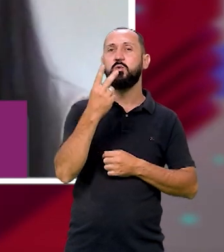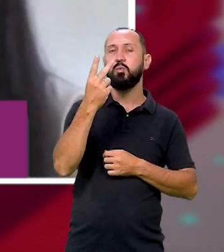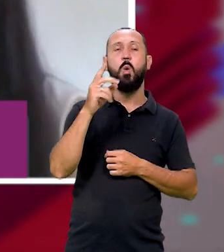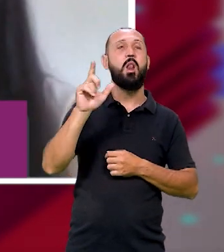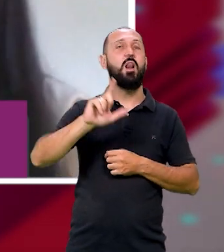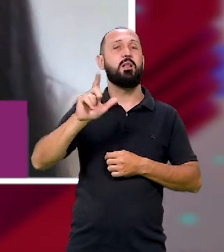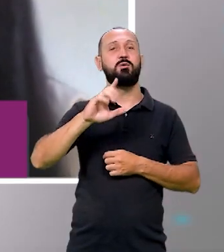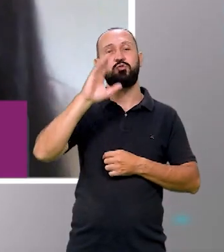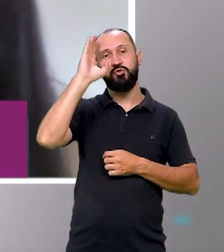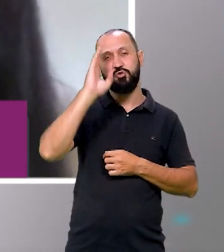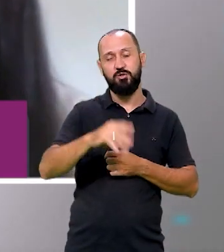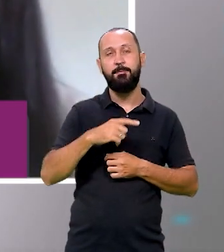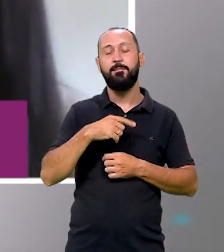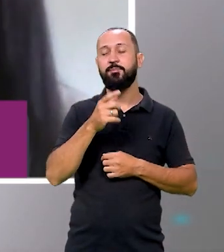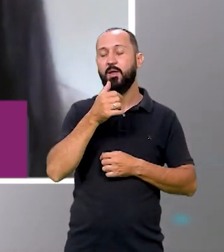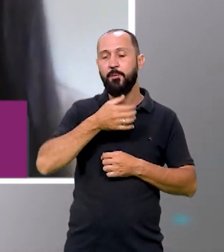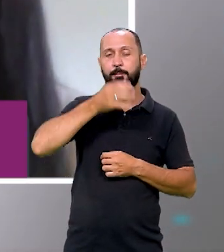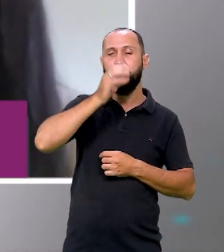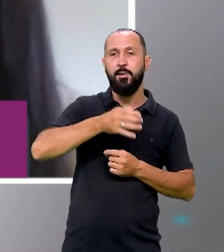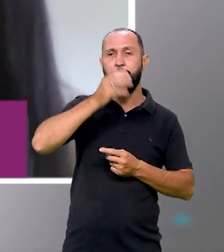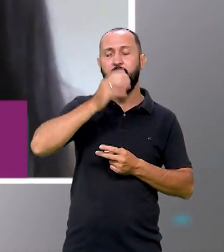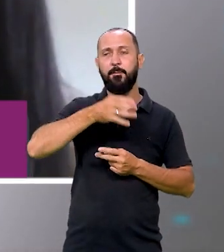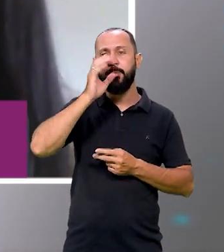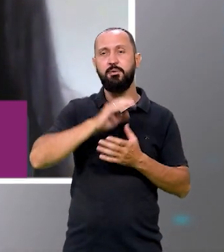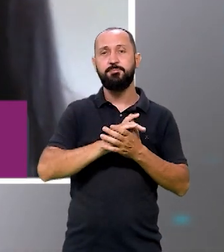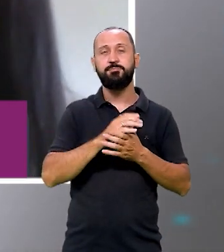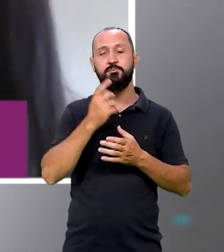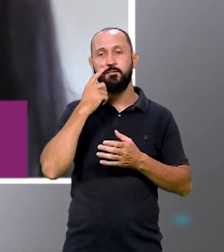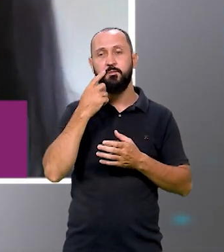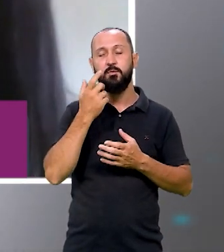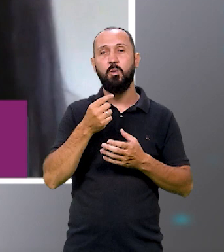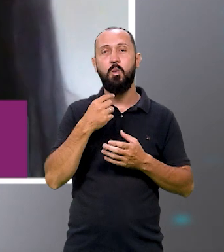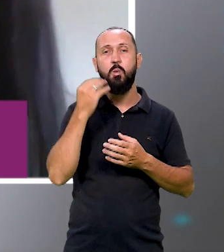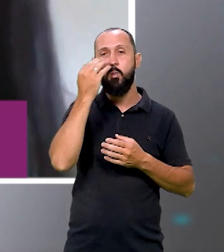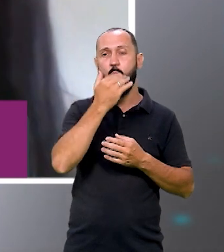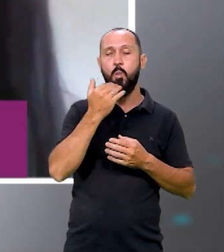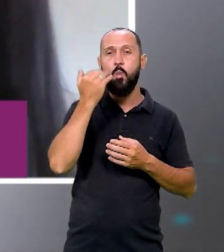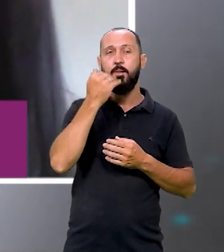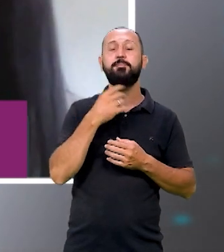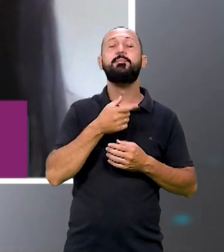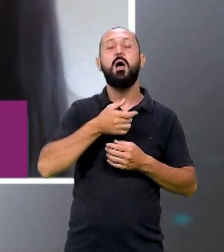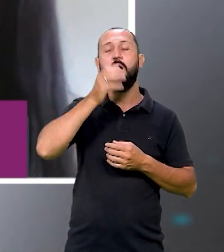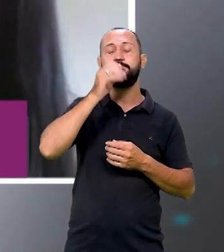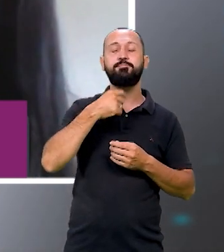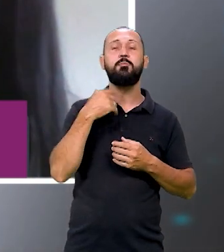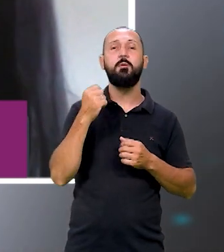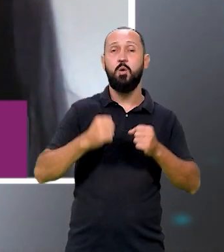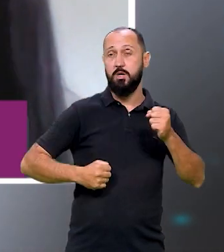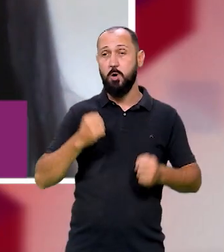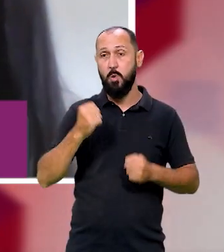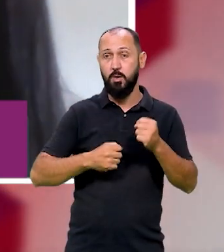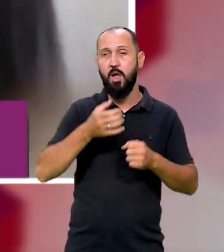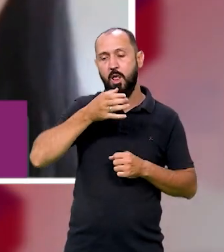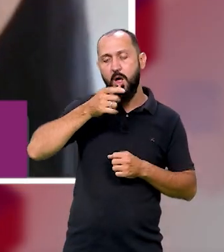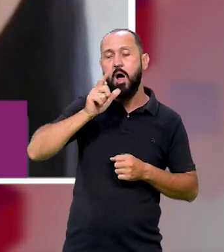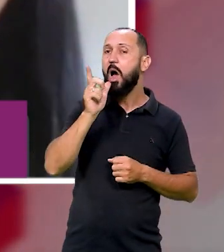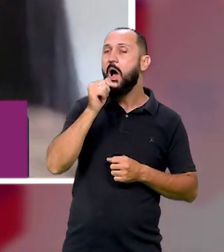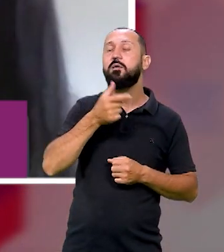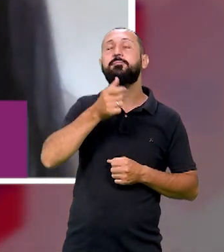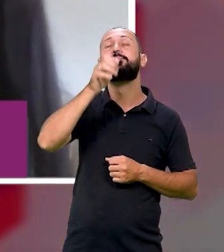tomar 2 litros de uma vez, mas pequenos goles, ou pelo menos molhar a mucosa. Corredor faz muito isso, molha a